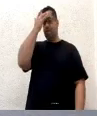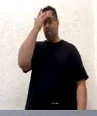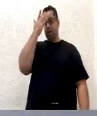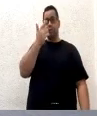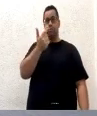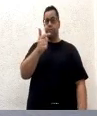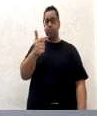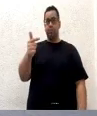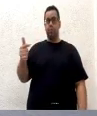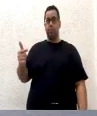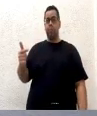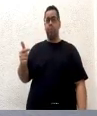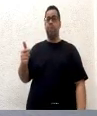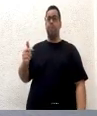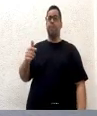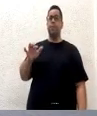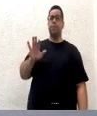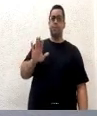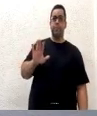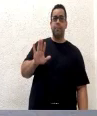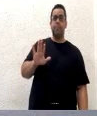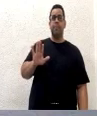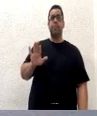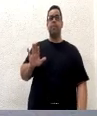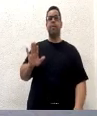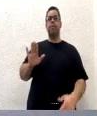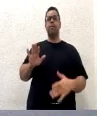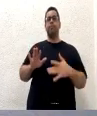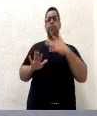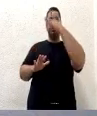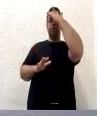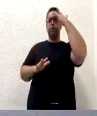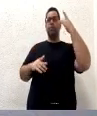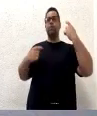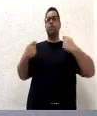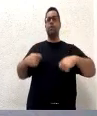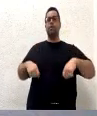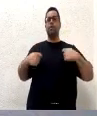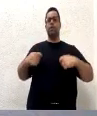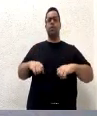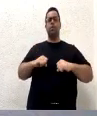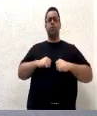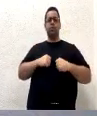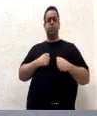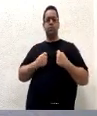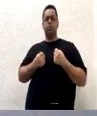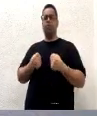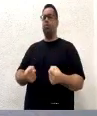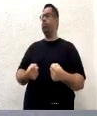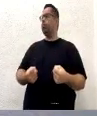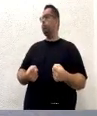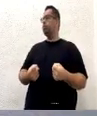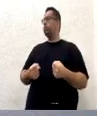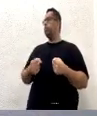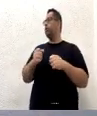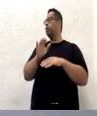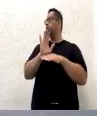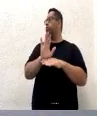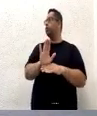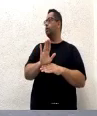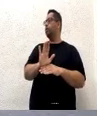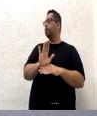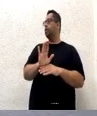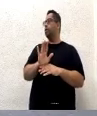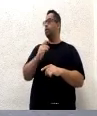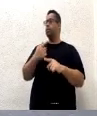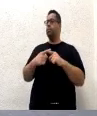as pessoas têm que fazer um pouquinho de esforço para auxiliar e a gente poder ter as medidas de contenção. Senão, a gente vai